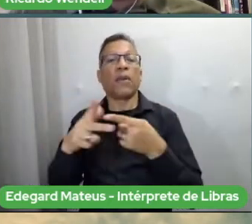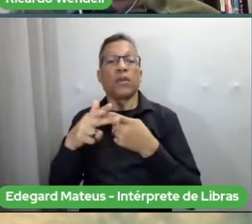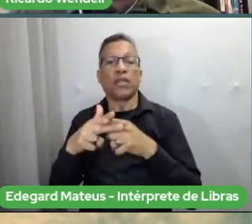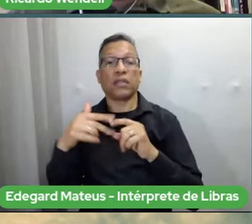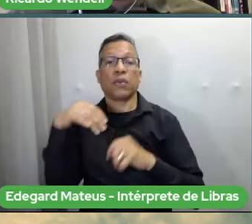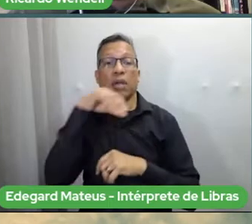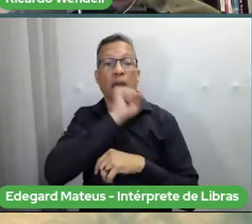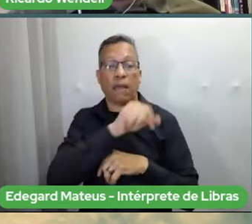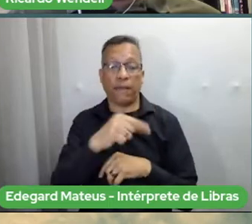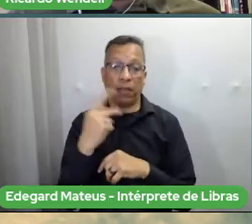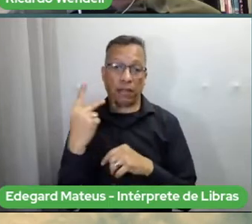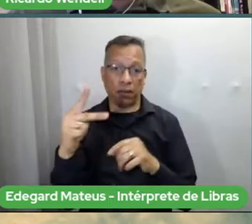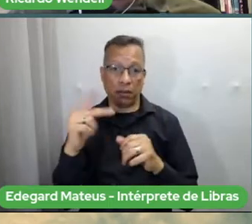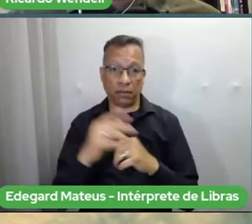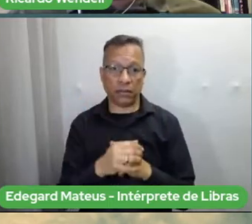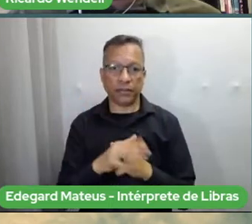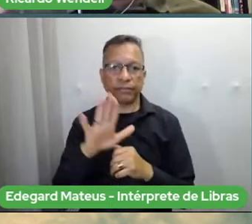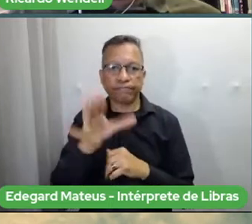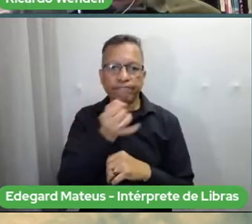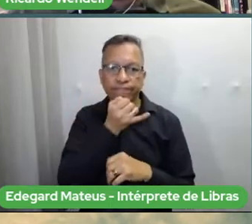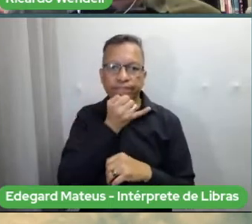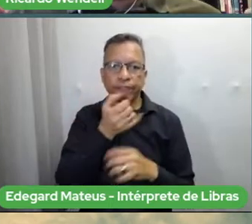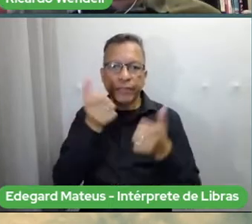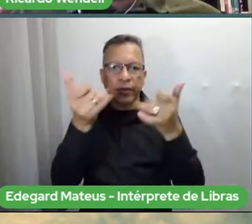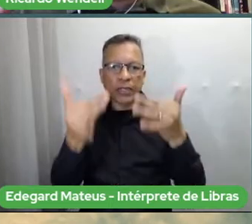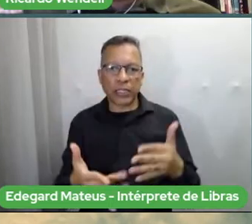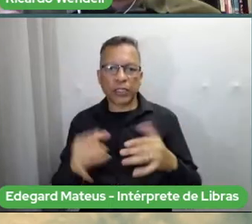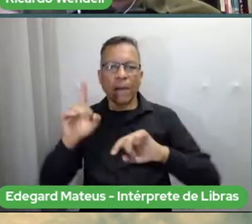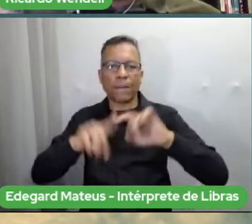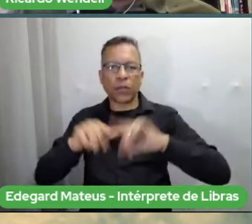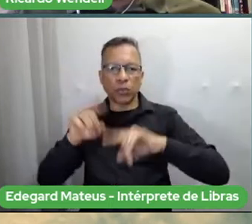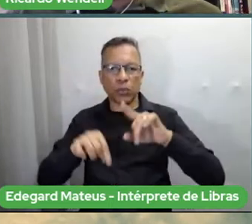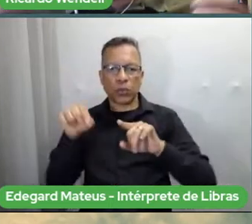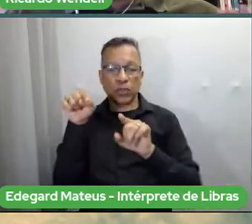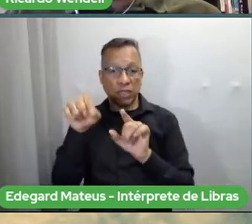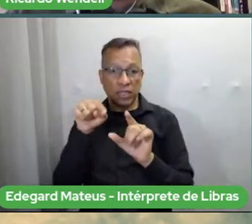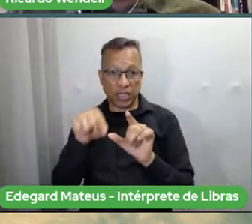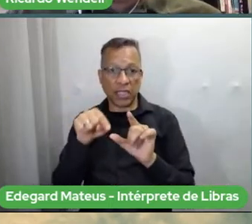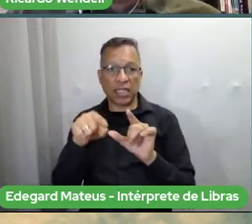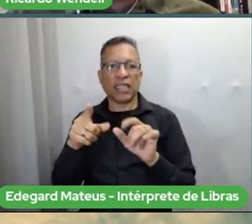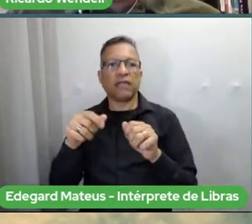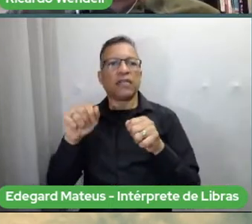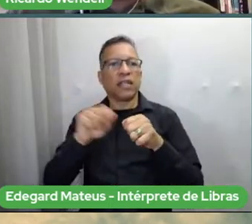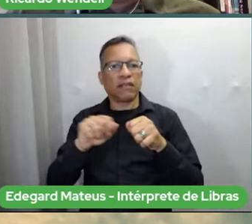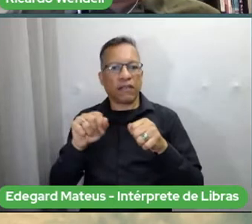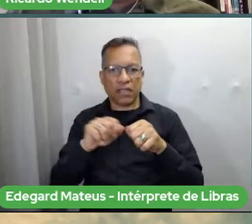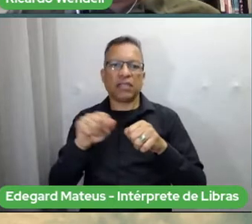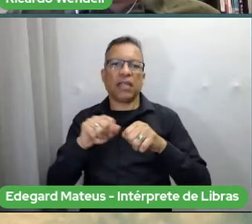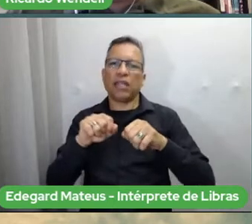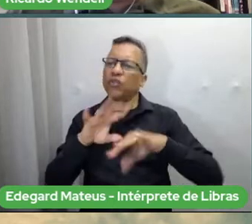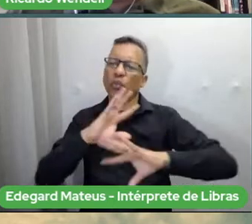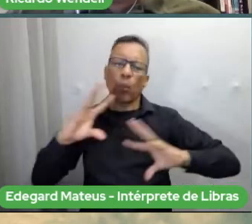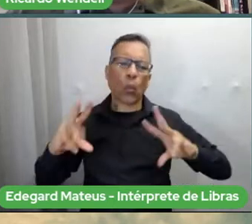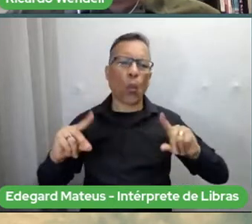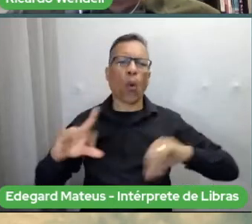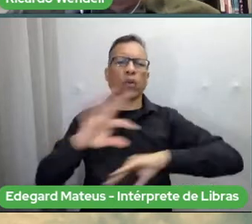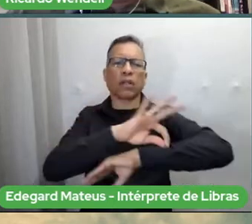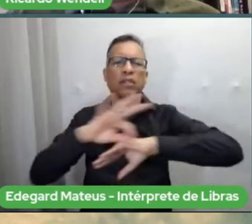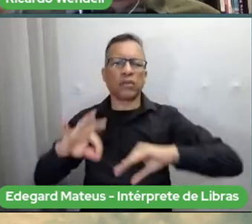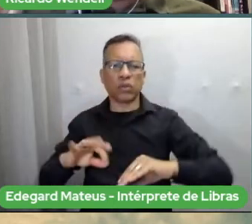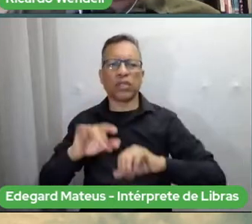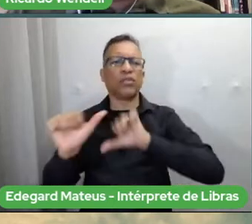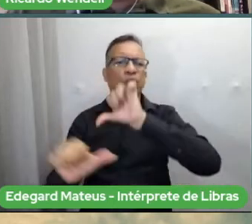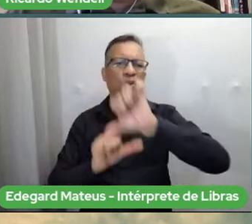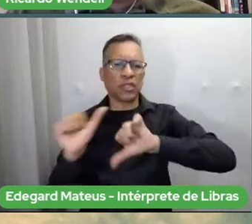aqui em ter produtos que vão ser refazer a arquitetura de dados, né, refazer o data lake,